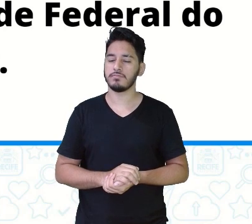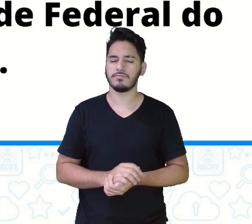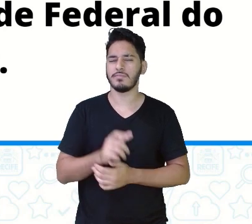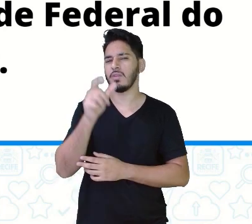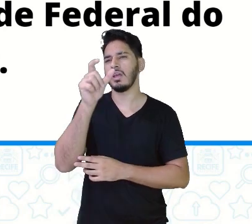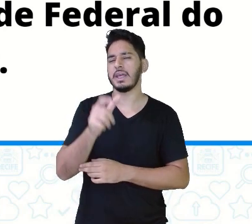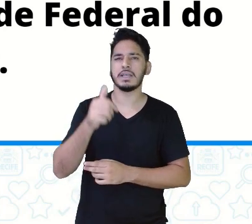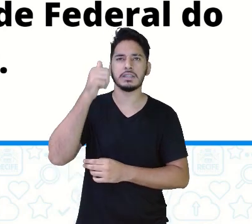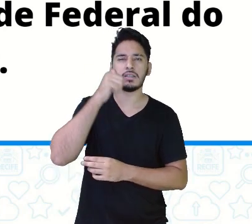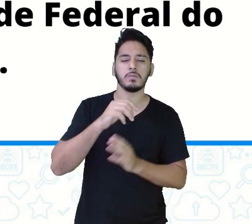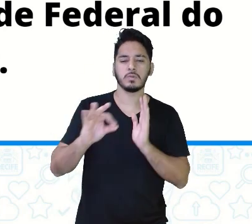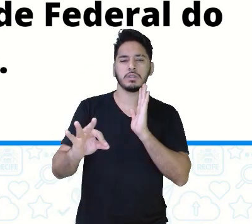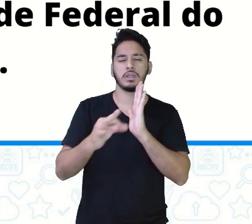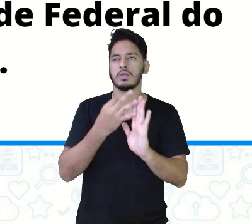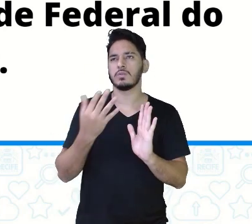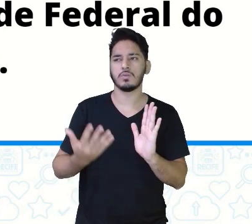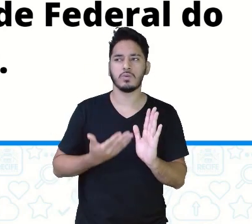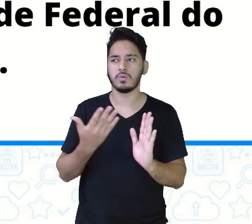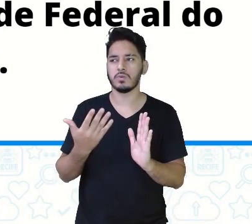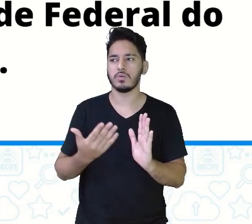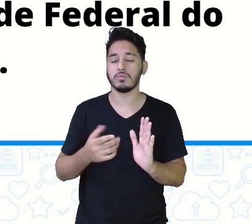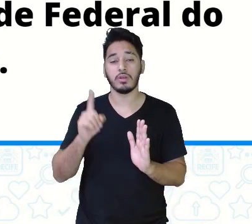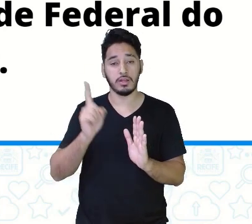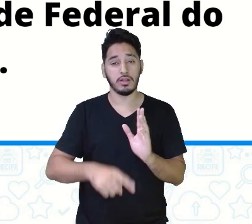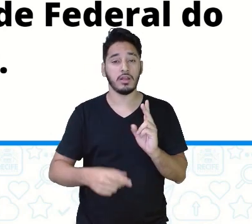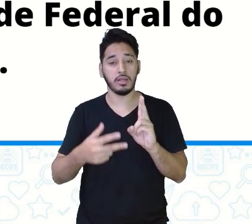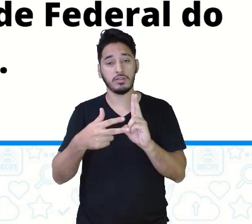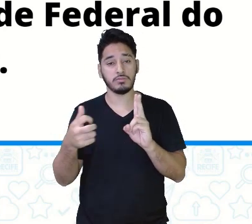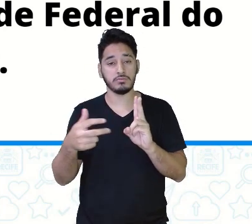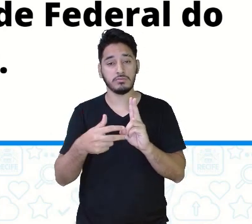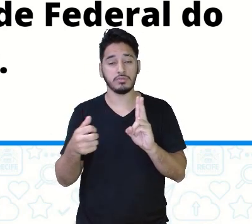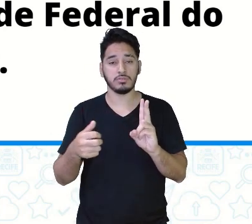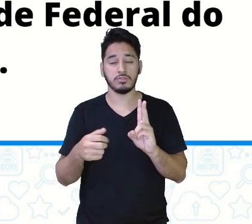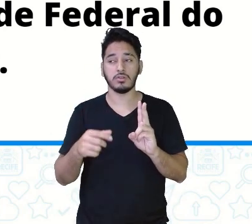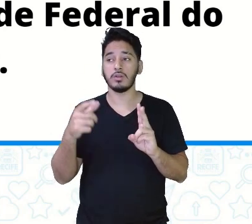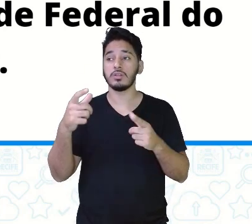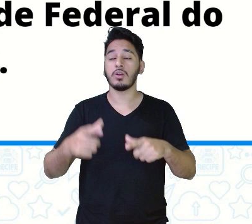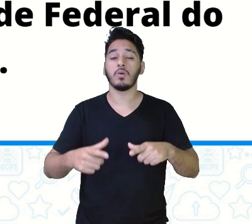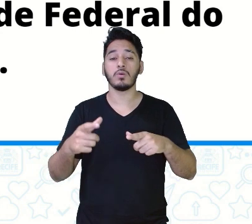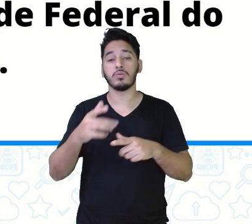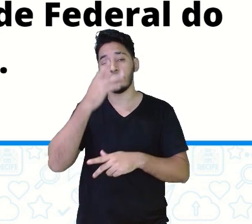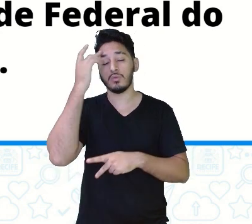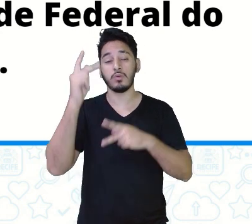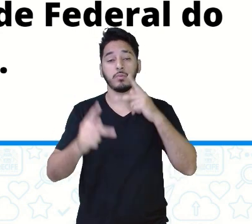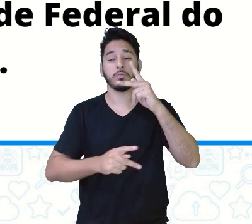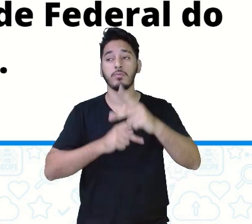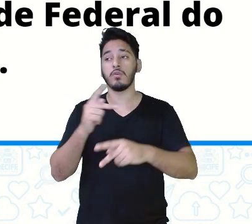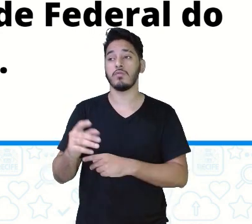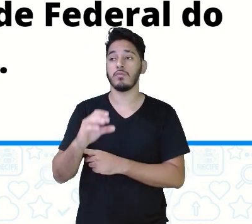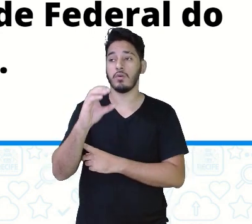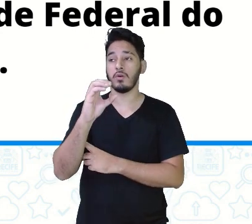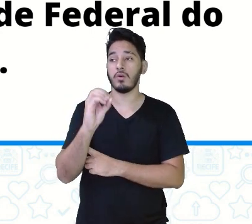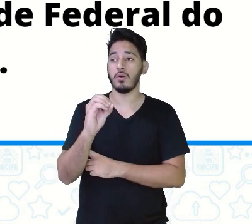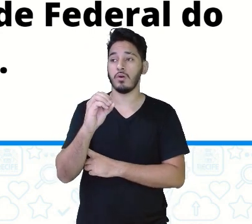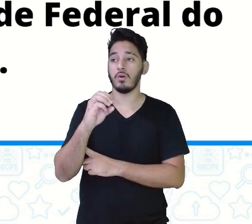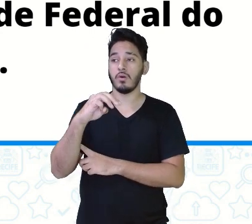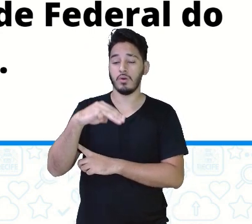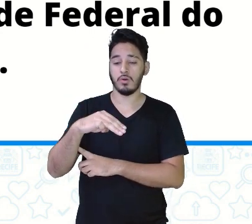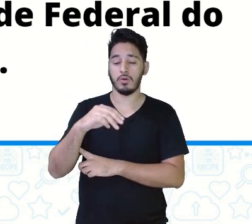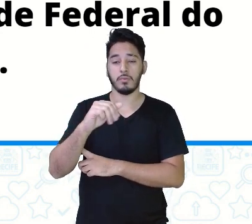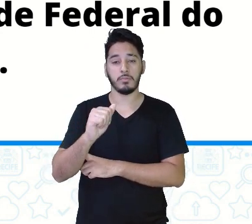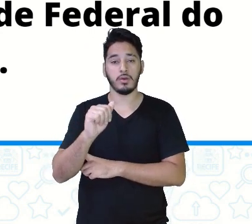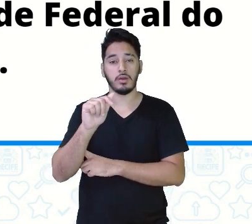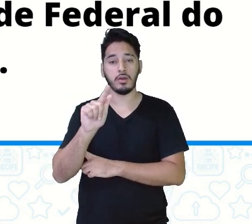é Márcia Vaina Cambeba? Ela é indígena do povo Omágua Cambeba, no Alto Solimões, no